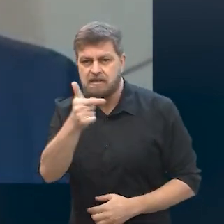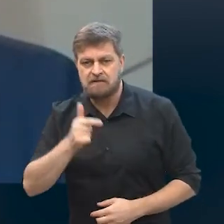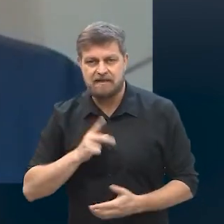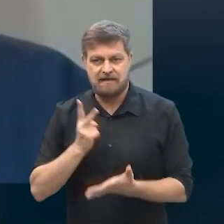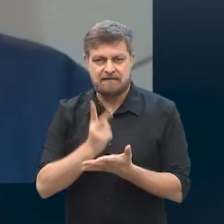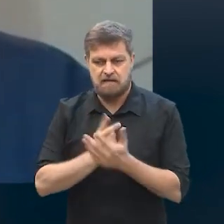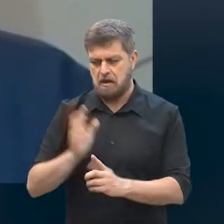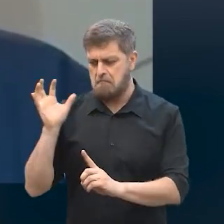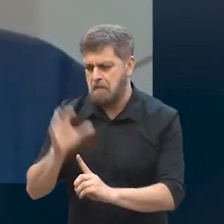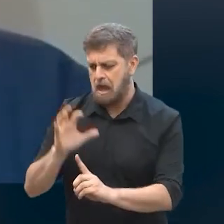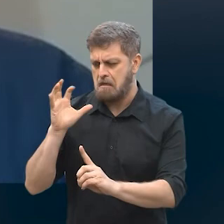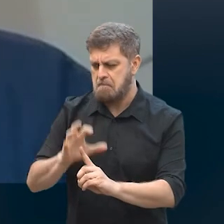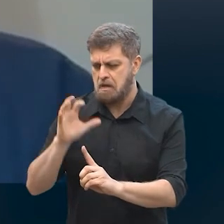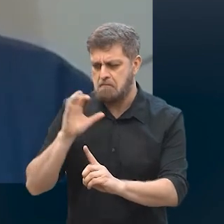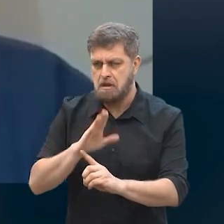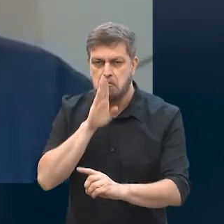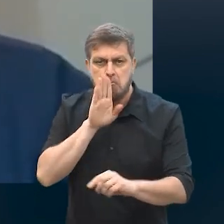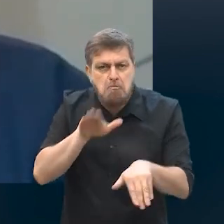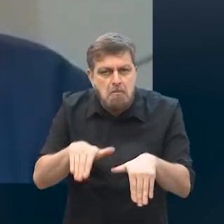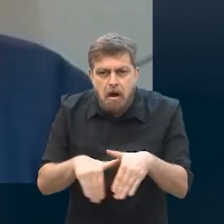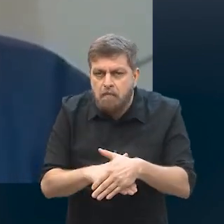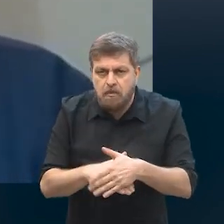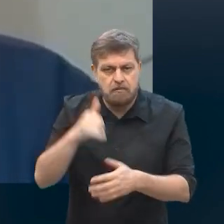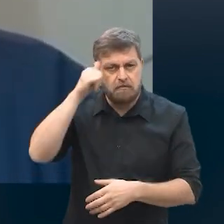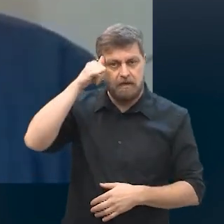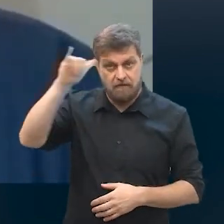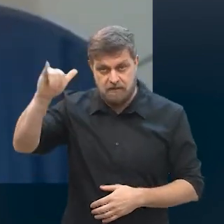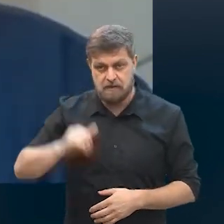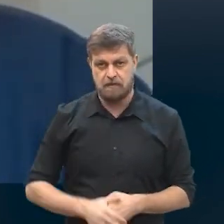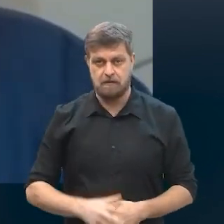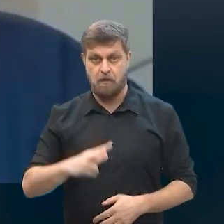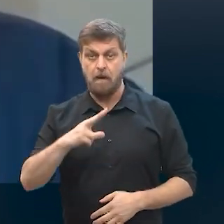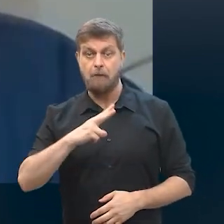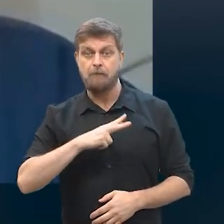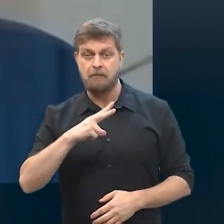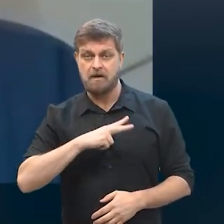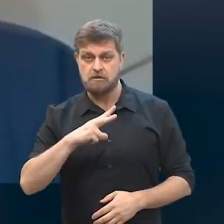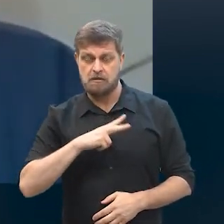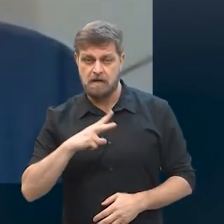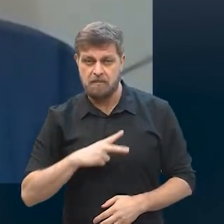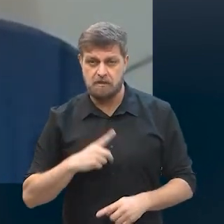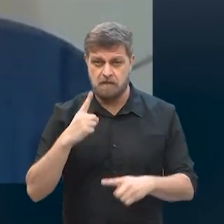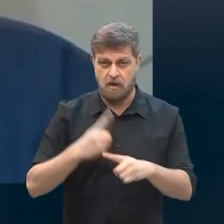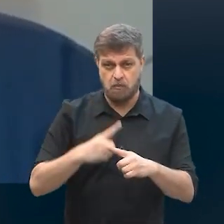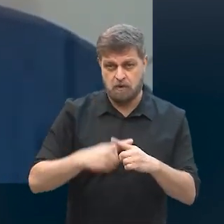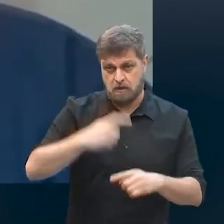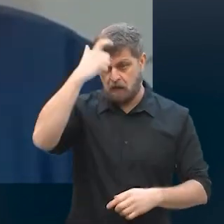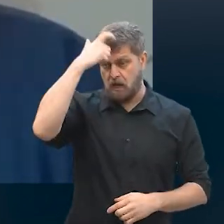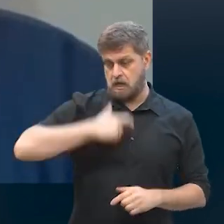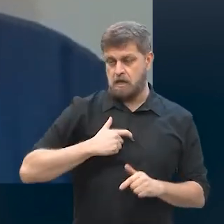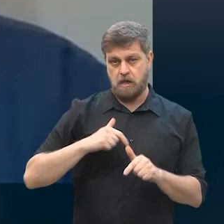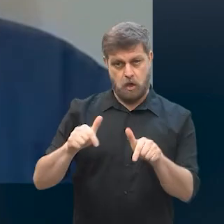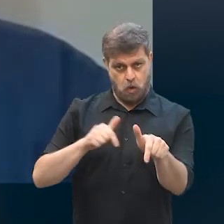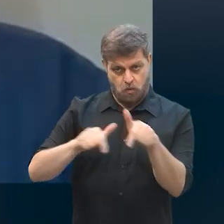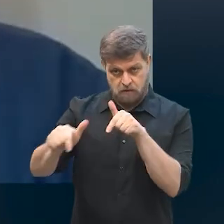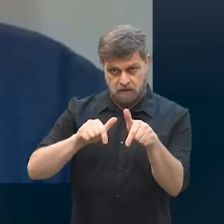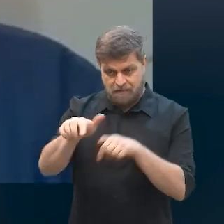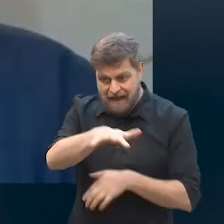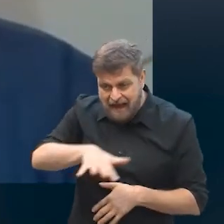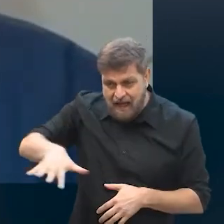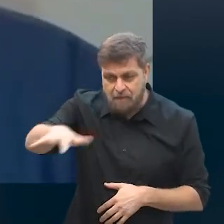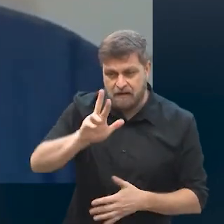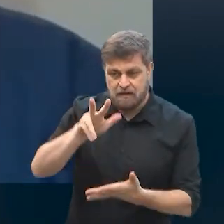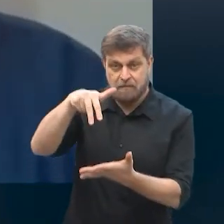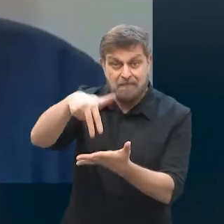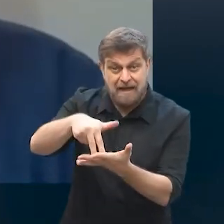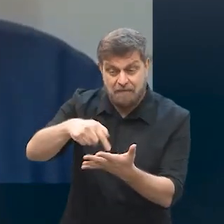seguir a manada. Então, particularmente, não é só porque eu trabalho com isso, mas é porque, de